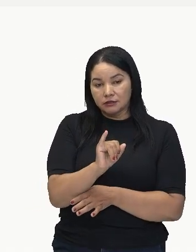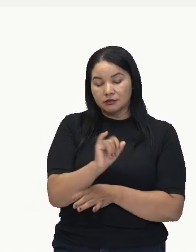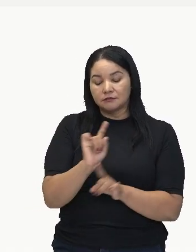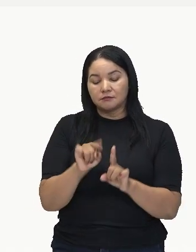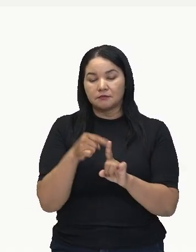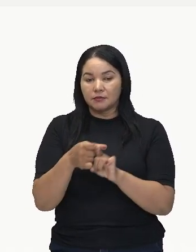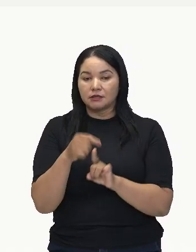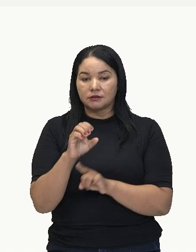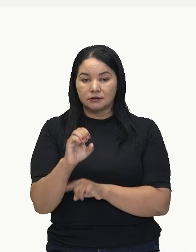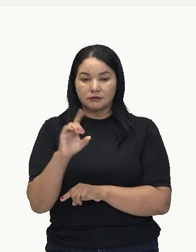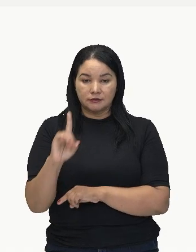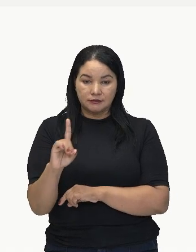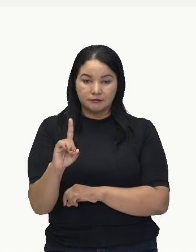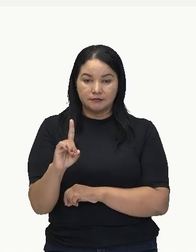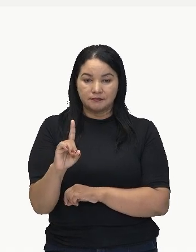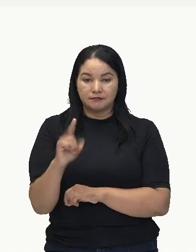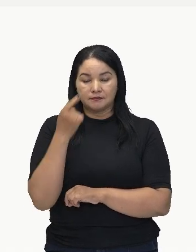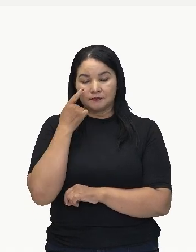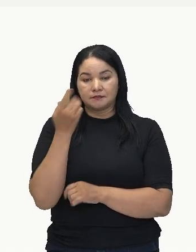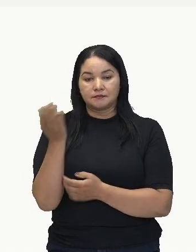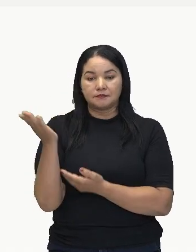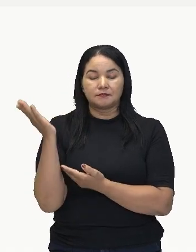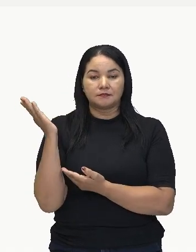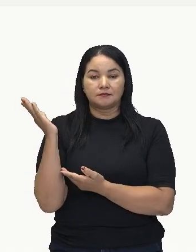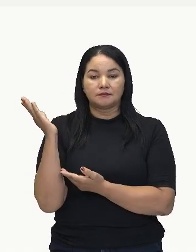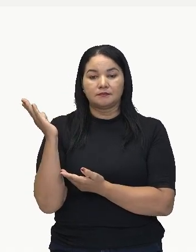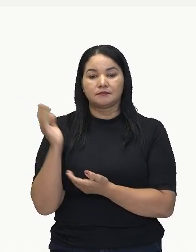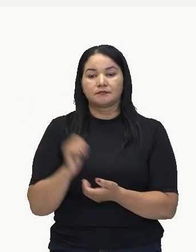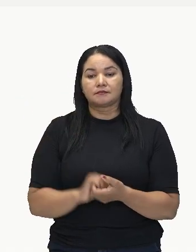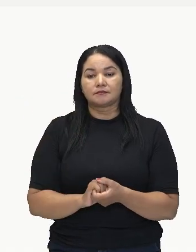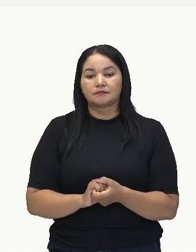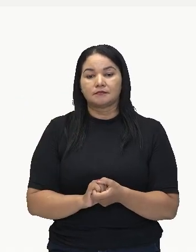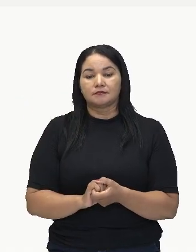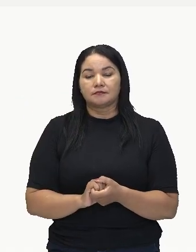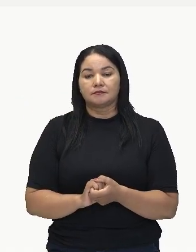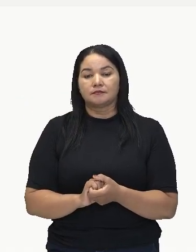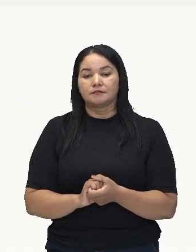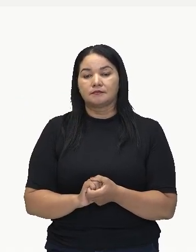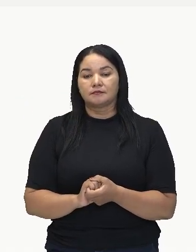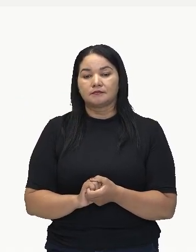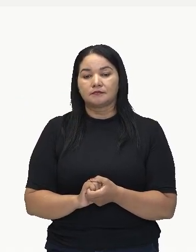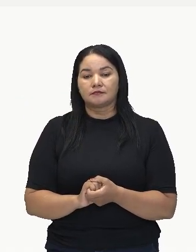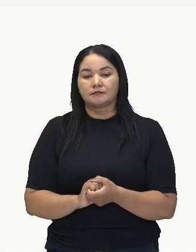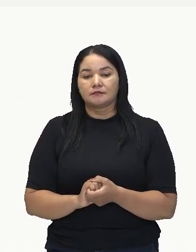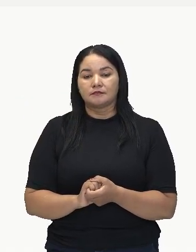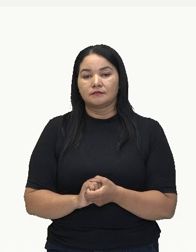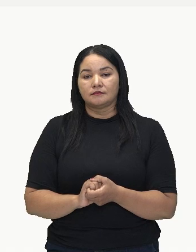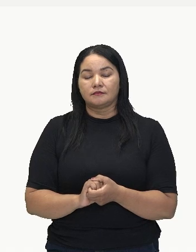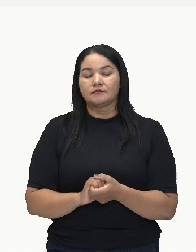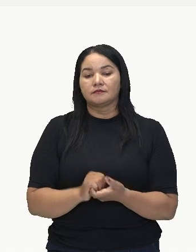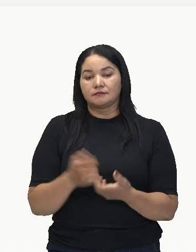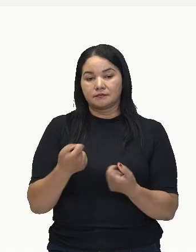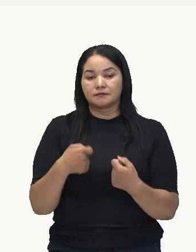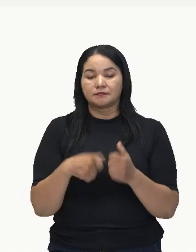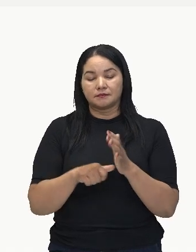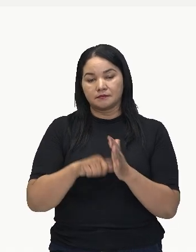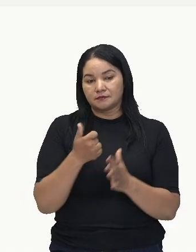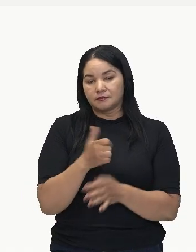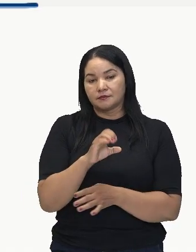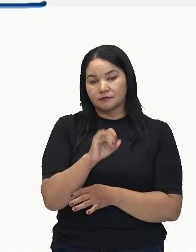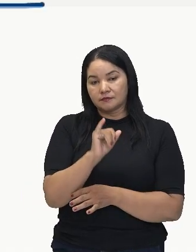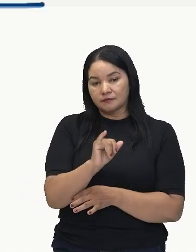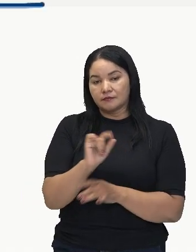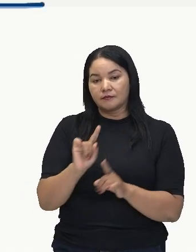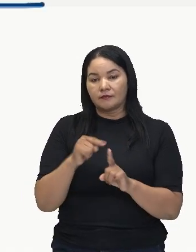Depois, complemento pronombre indireto, depois pronombre direto e, por